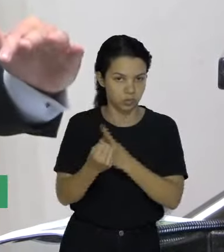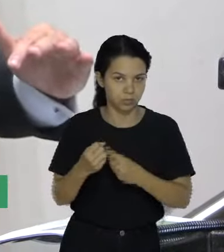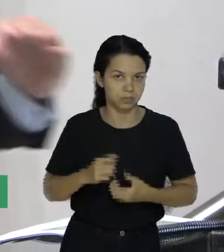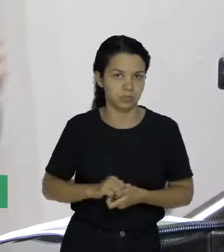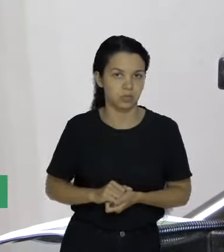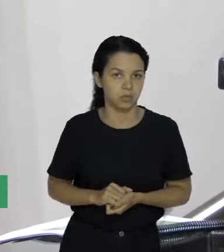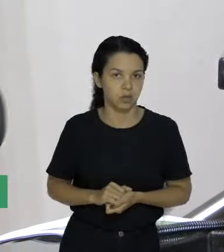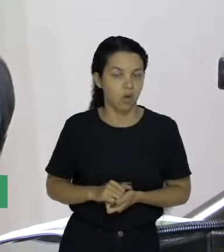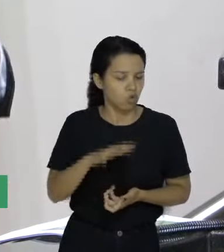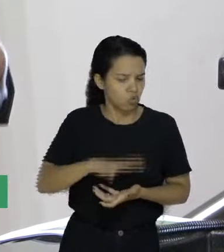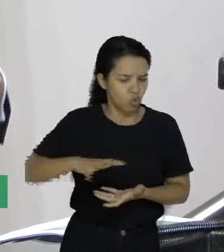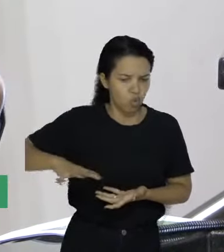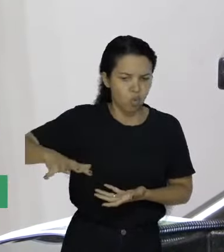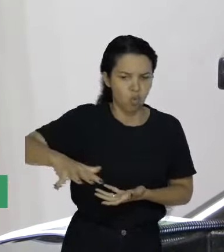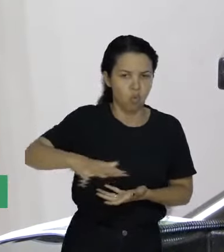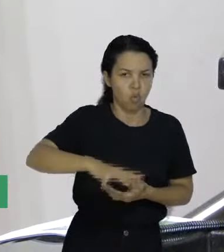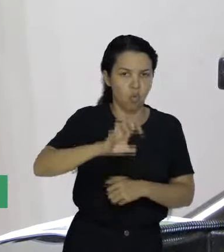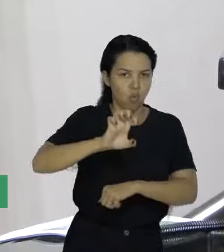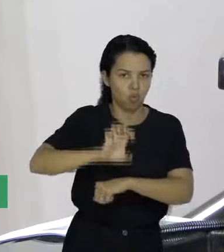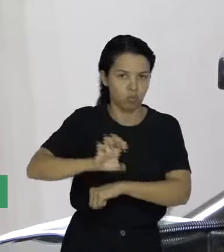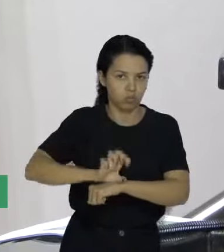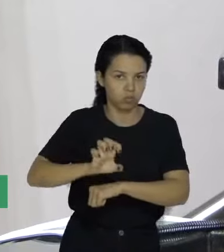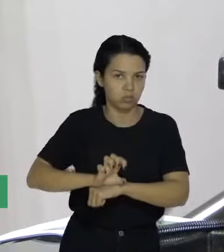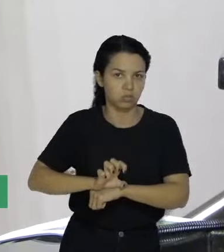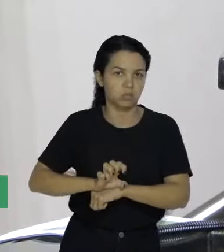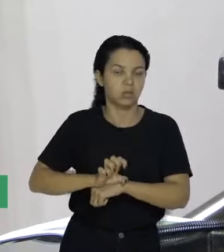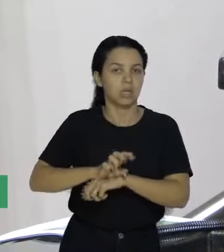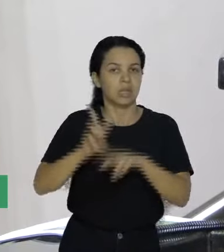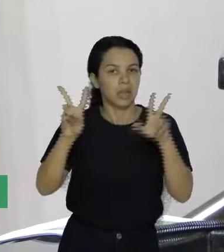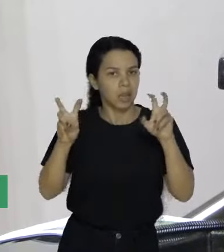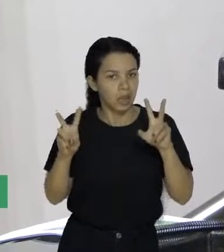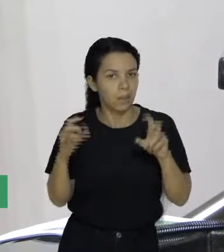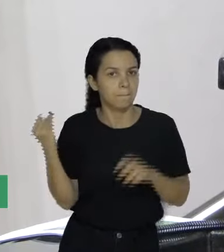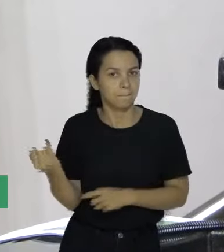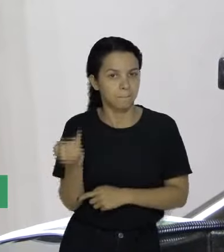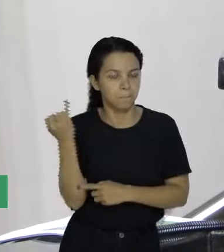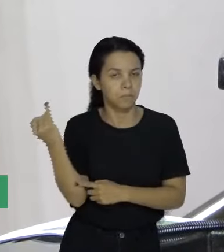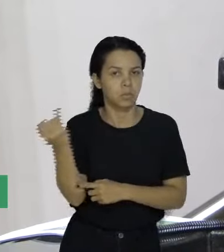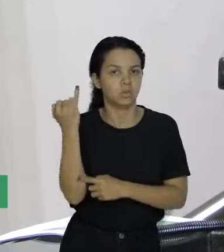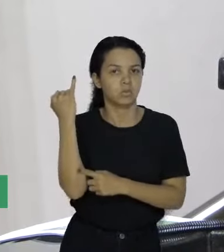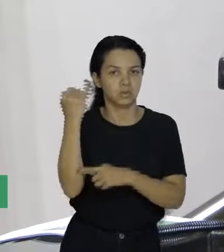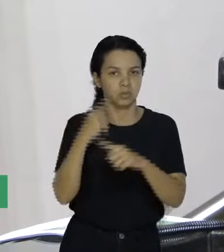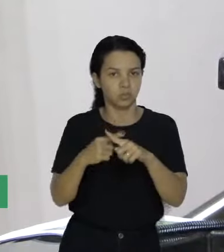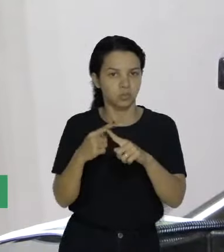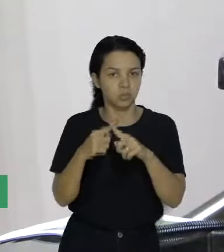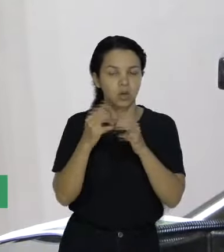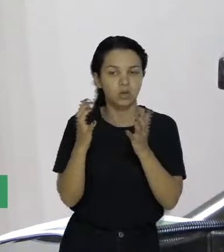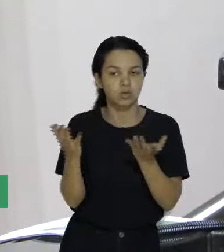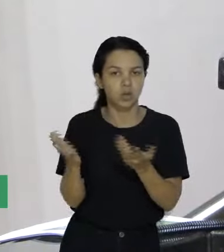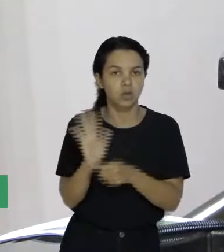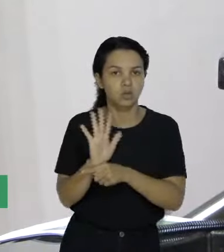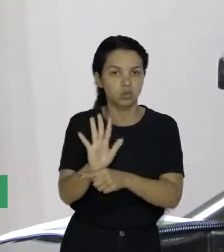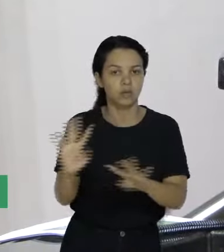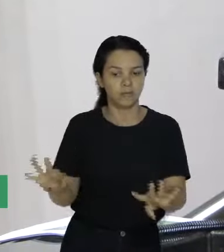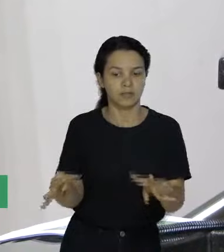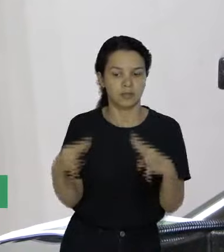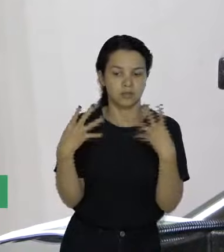regiões do Estado gerando pautas positivas e dando visibilidade as ações das promotorias de Justiça do interior